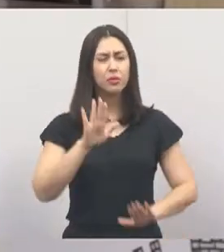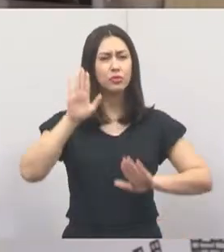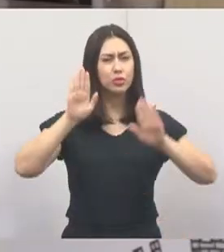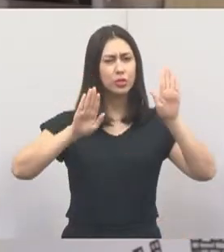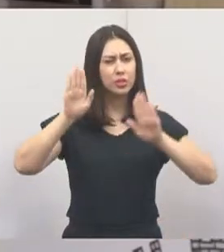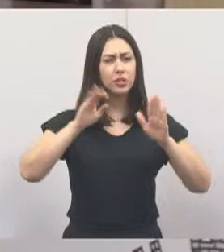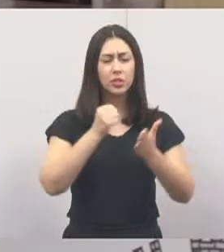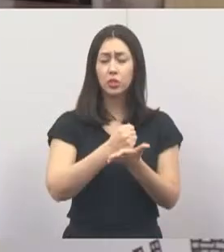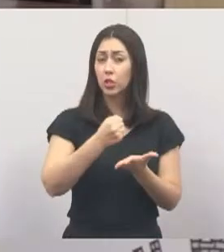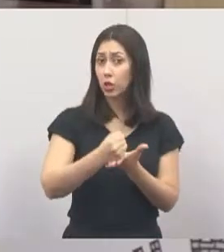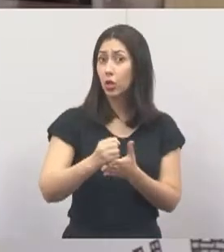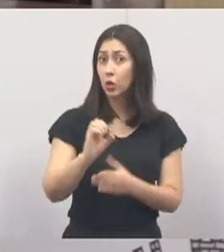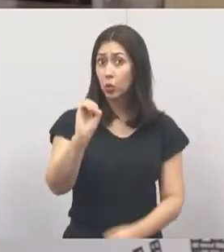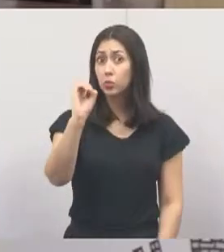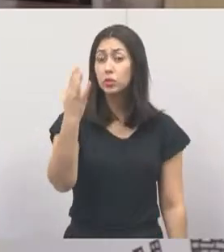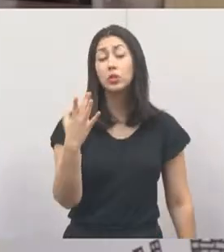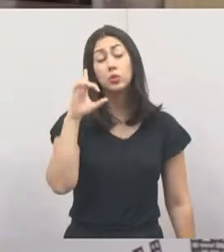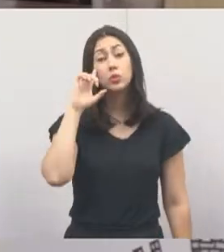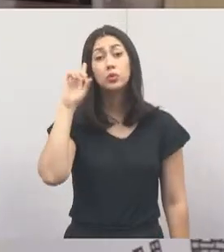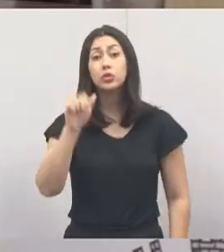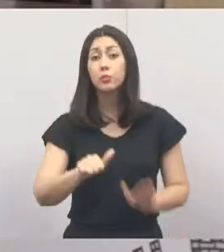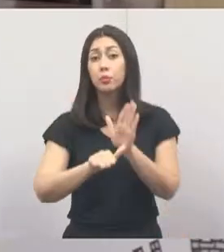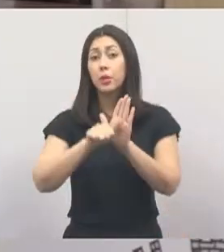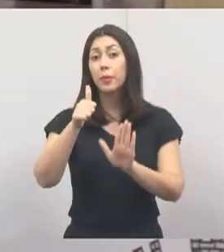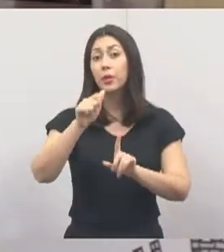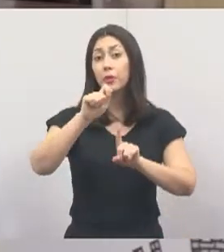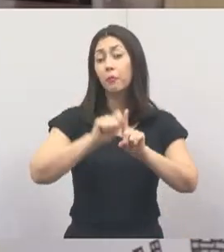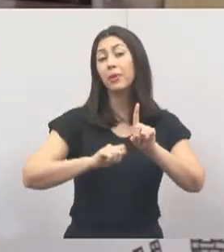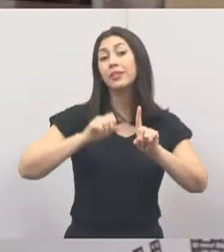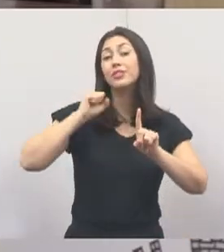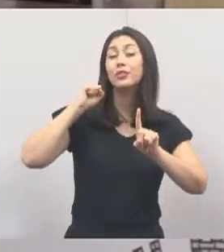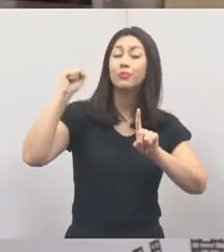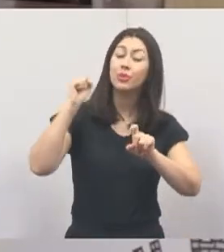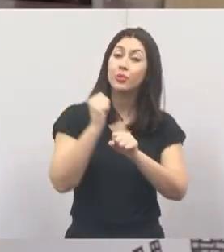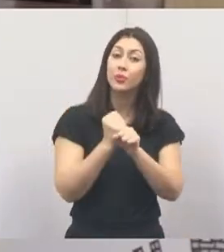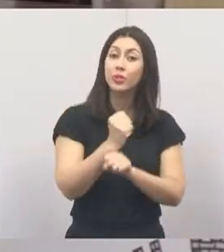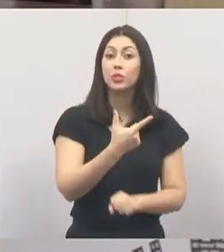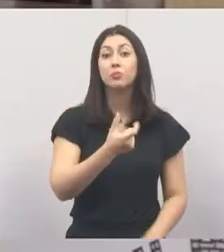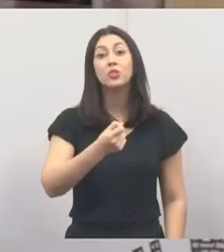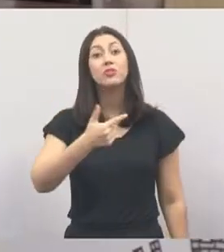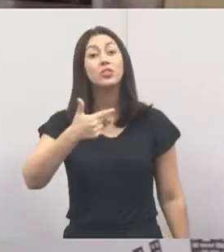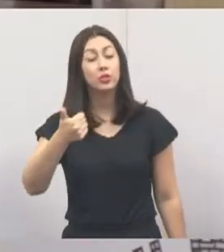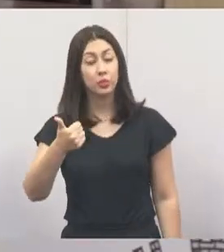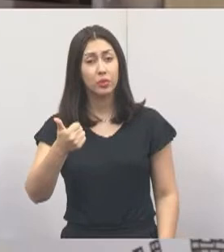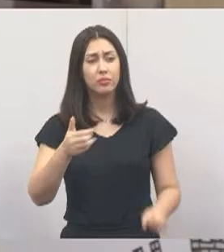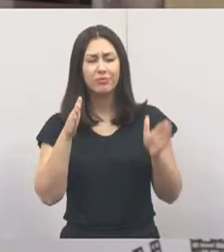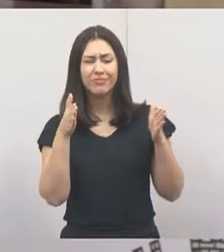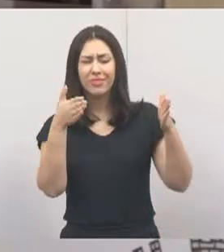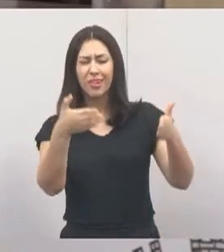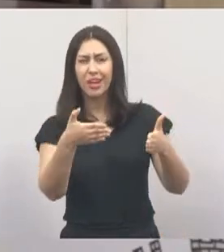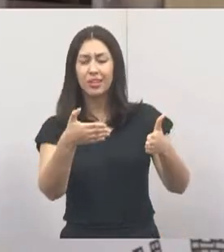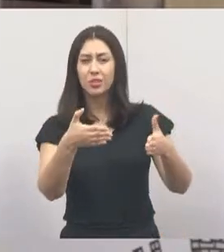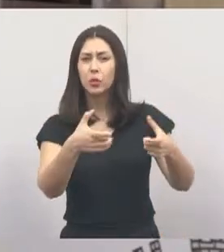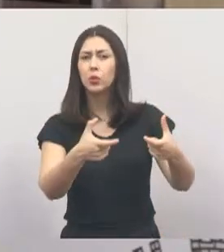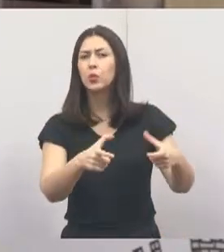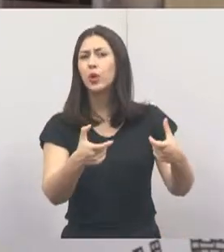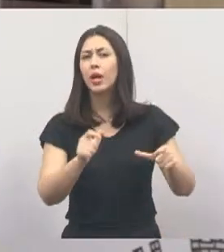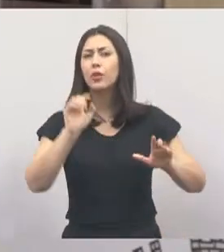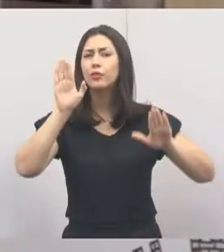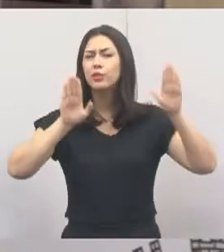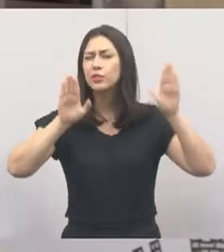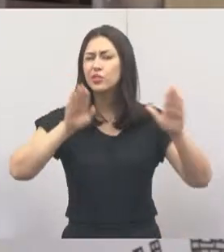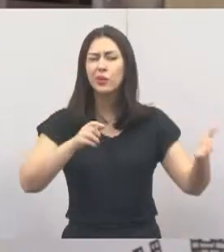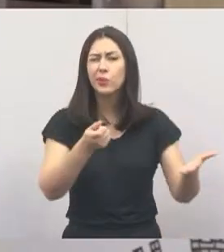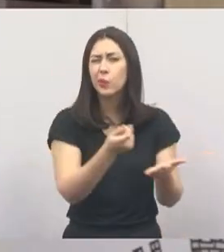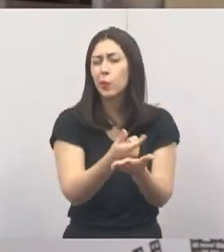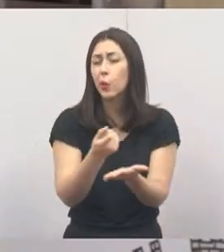de 1º de abril de 2021, especificamente nos setores que atuam com compras, licitações